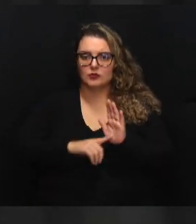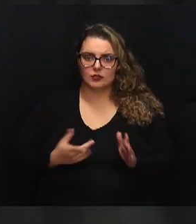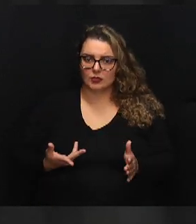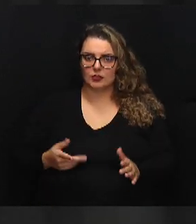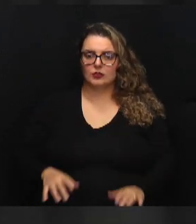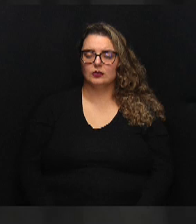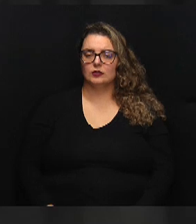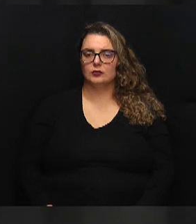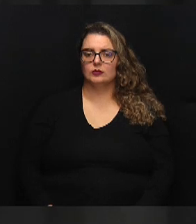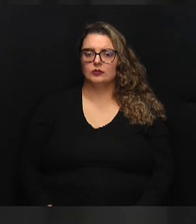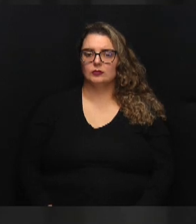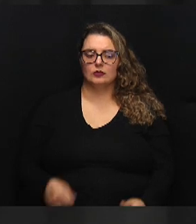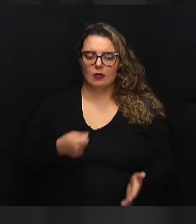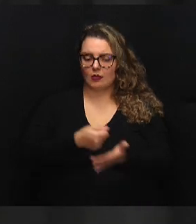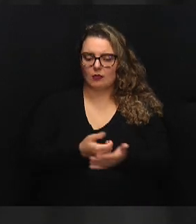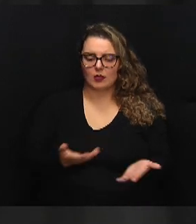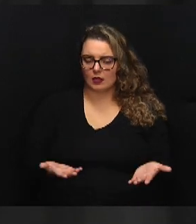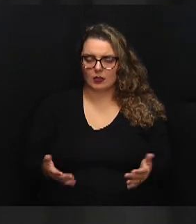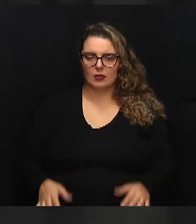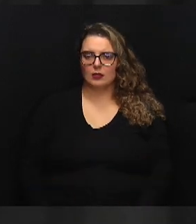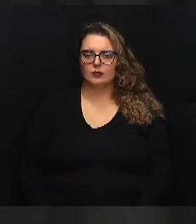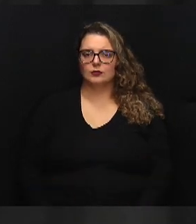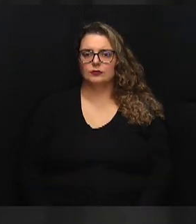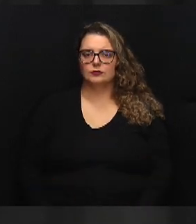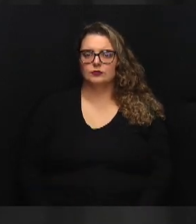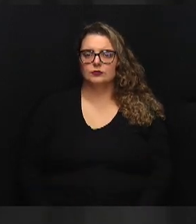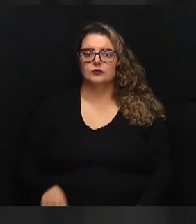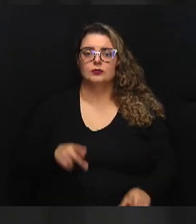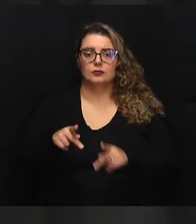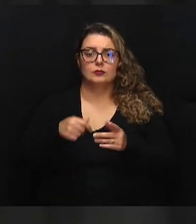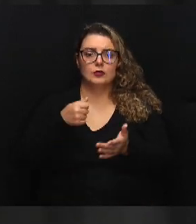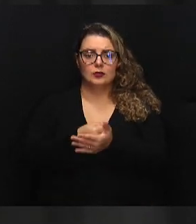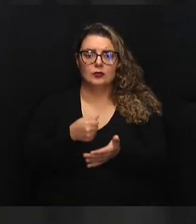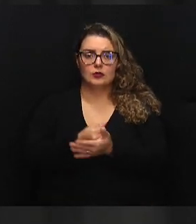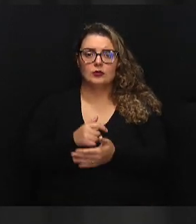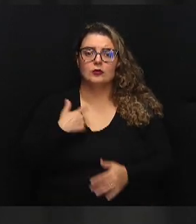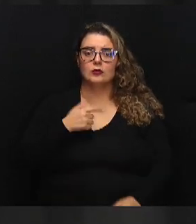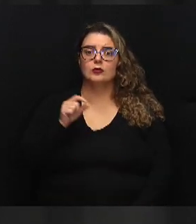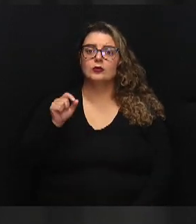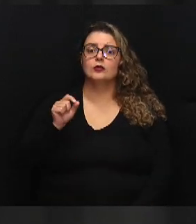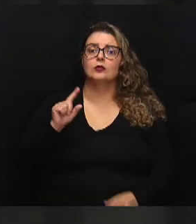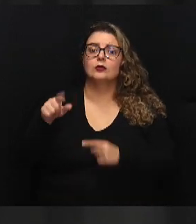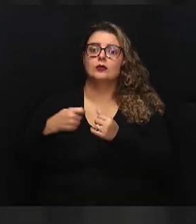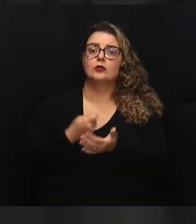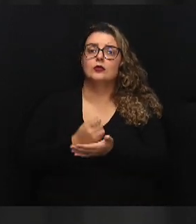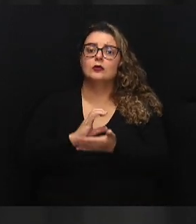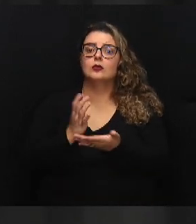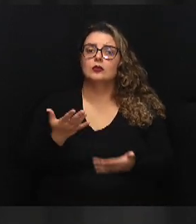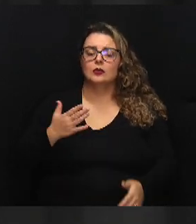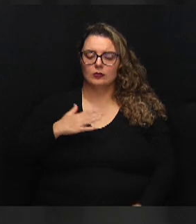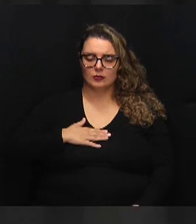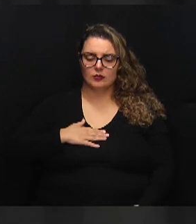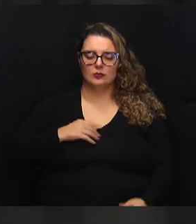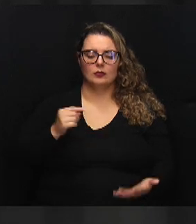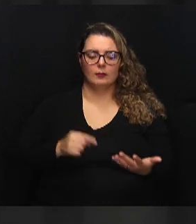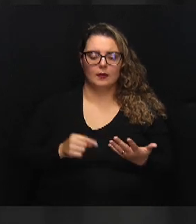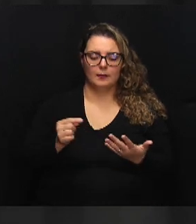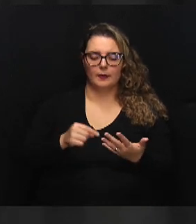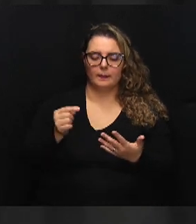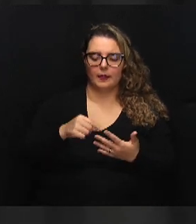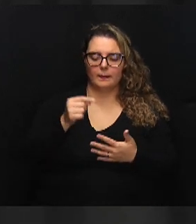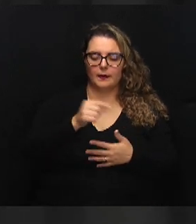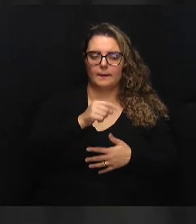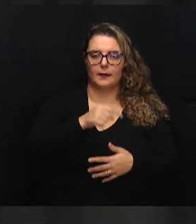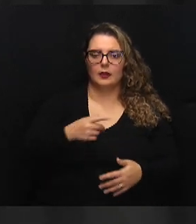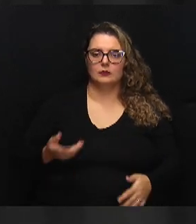Então, e a população também tem que cobrar a gente. O que você fez com a tua emenda? A minha emenda foi feito isso, isso e